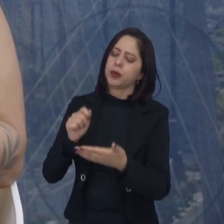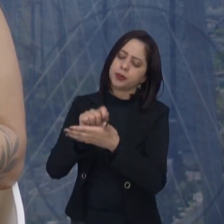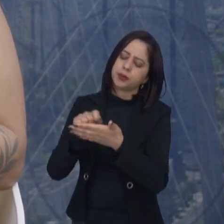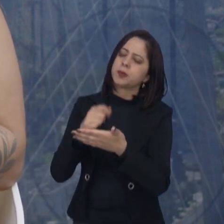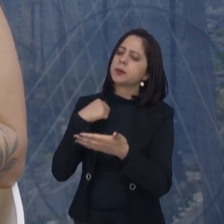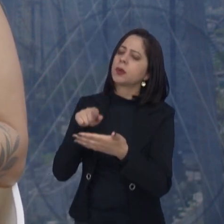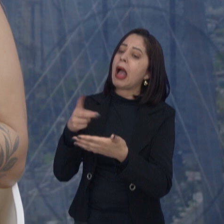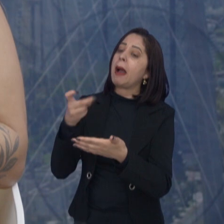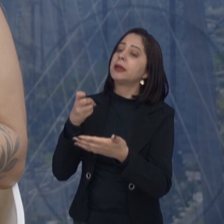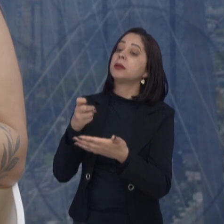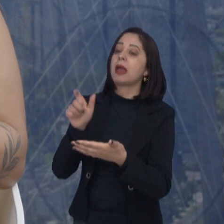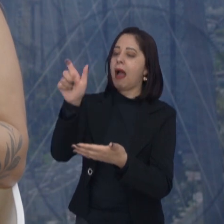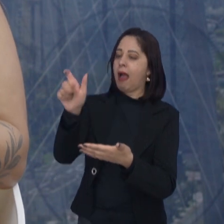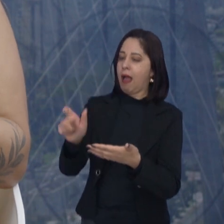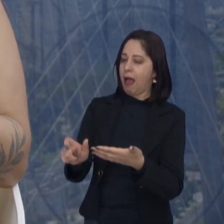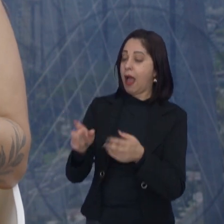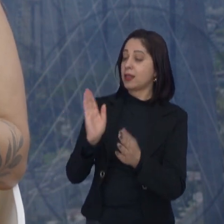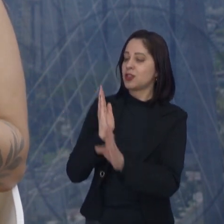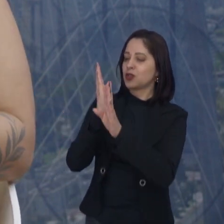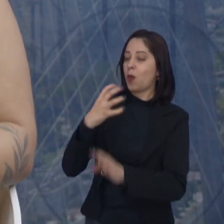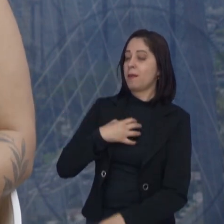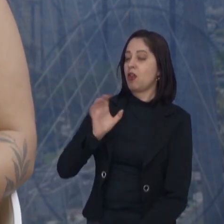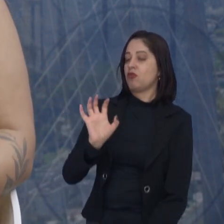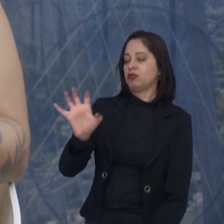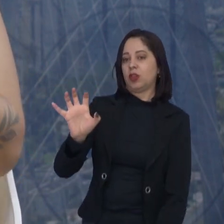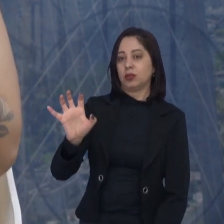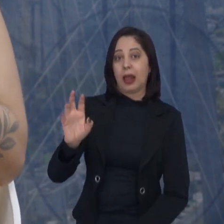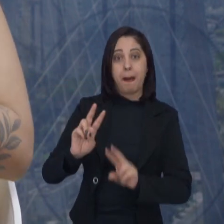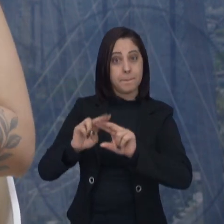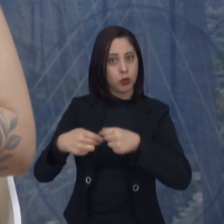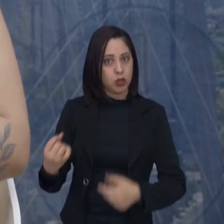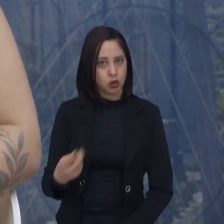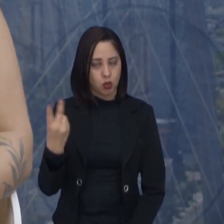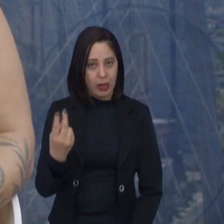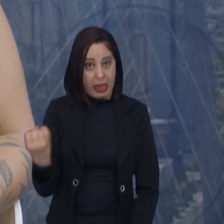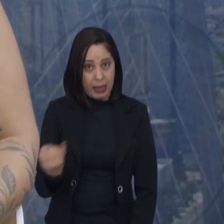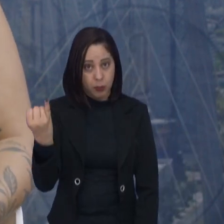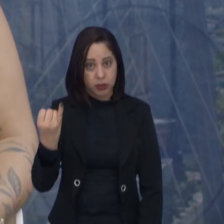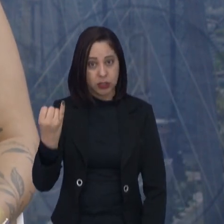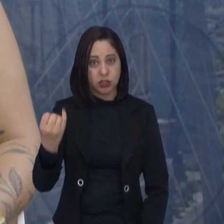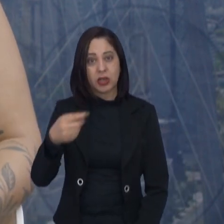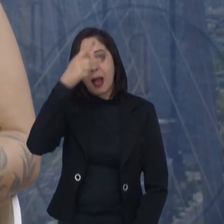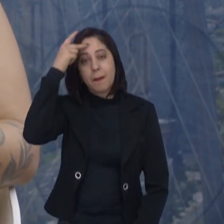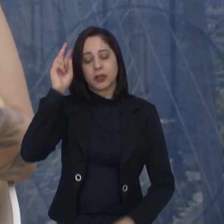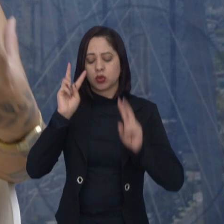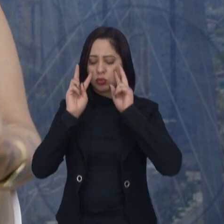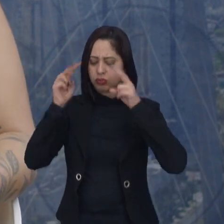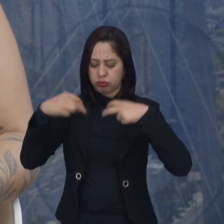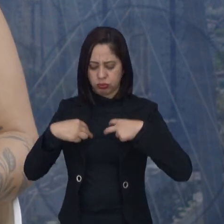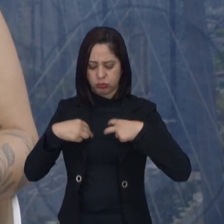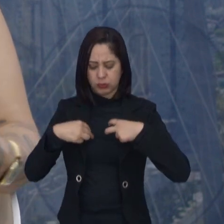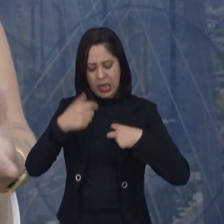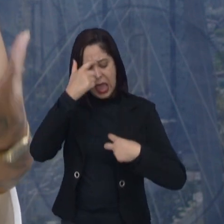essa persona. Então a pessoa ela precisa pelo menos se conhecer, né? Ter o básico ali de quem eu sou, o que eu gosto, de quem eu